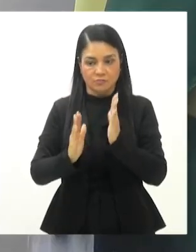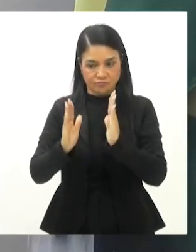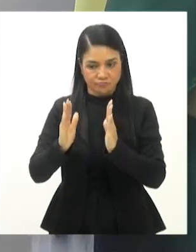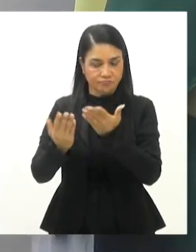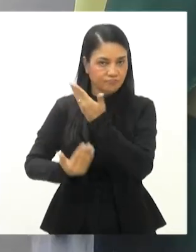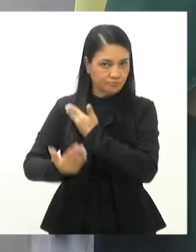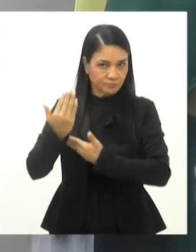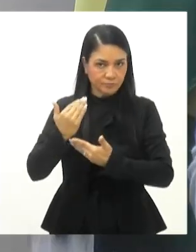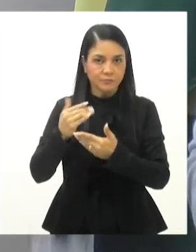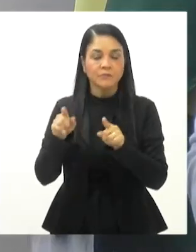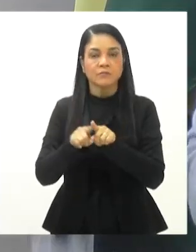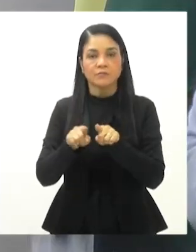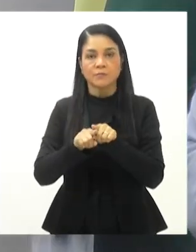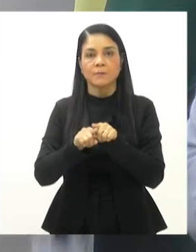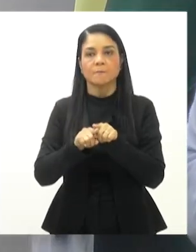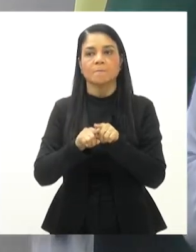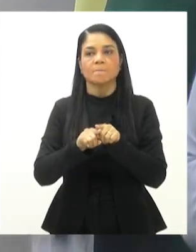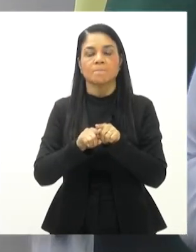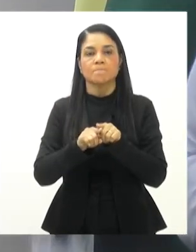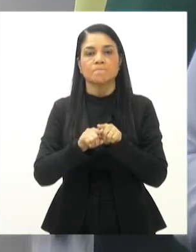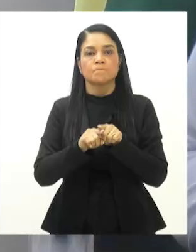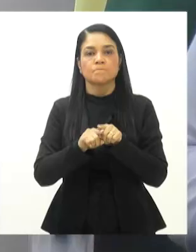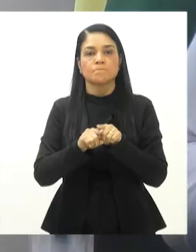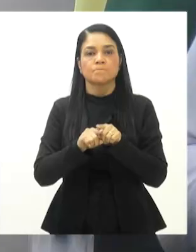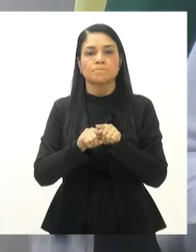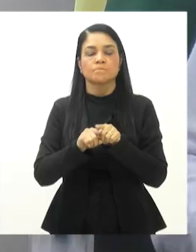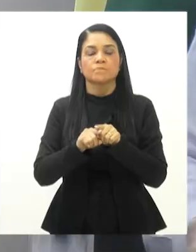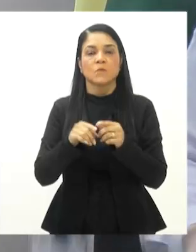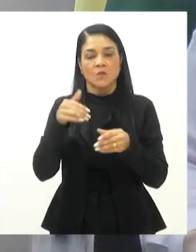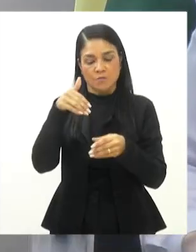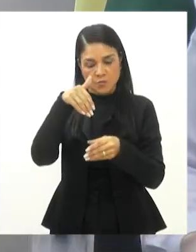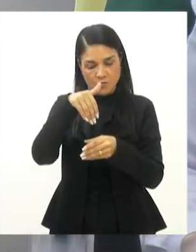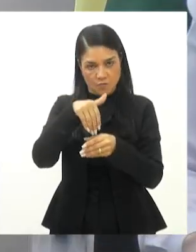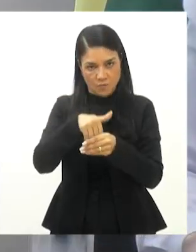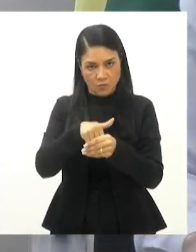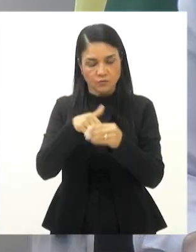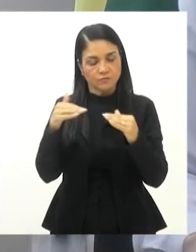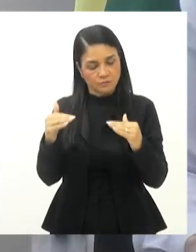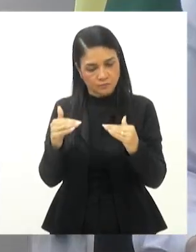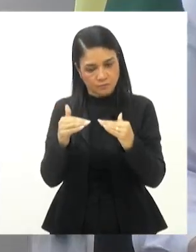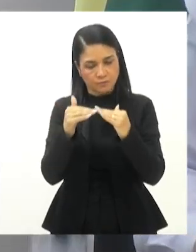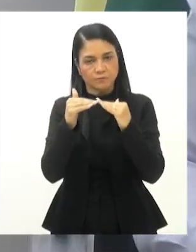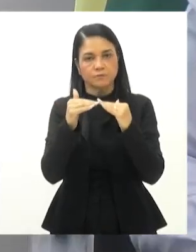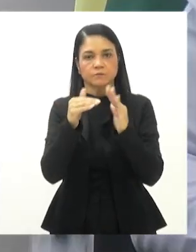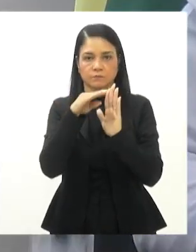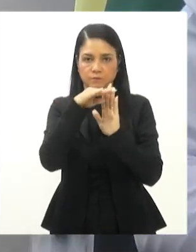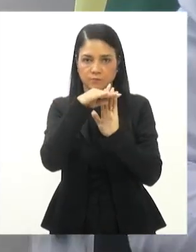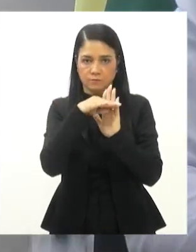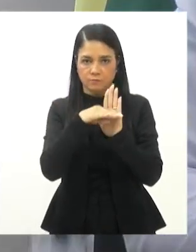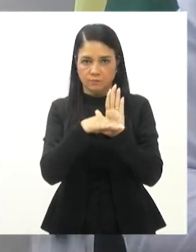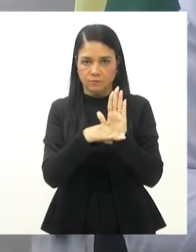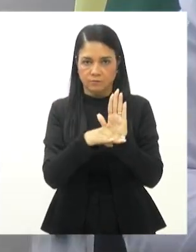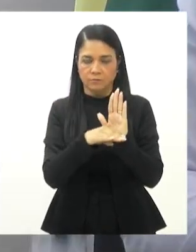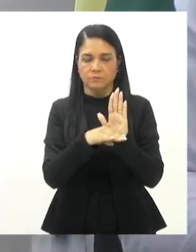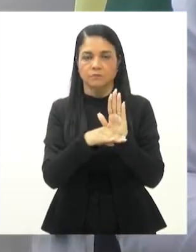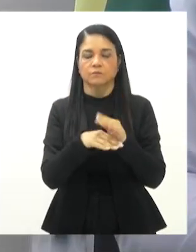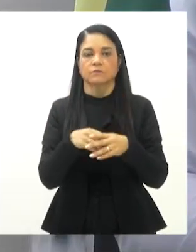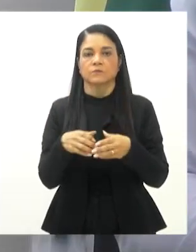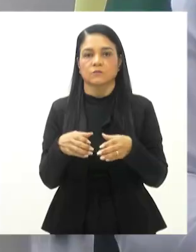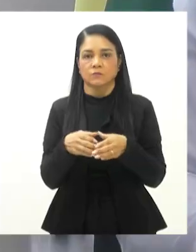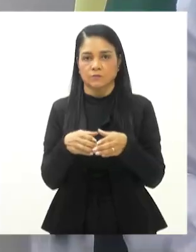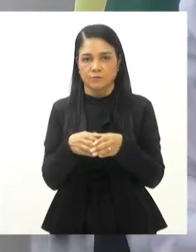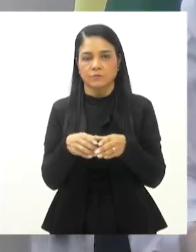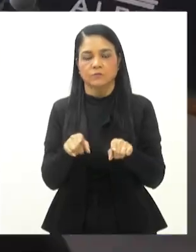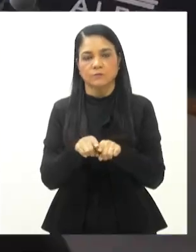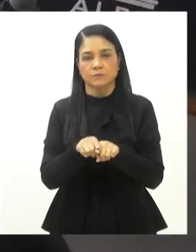importante. E mais uma vez, referendando aqui, voto favorável ao andamento da comissão.